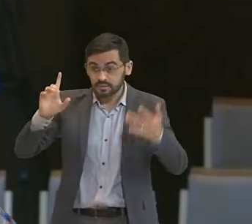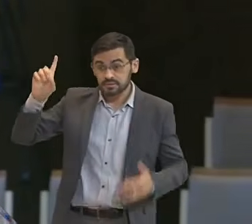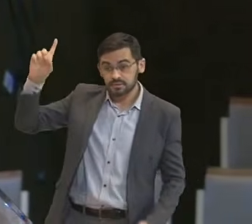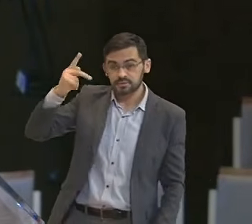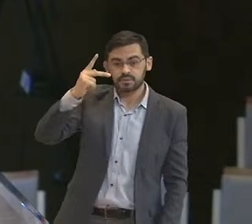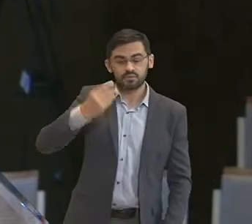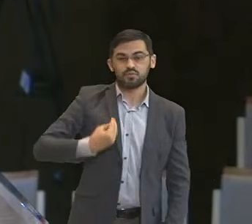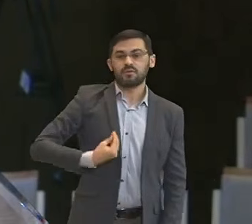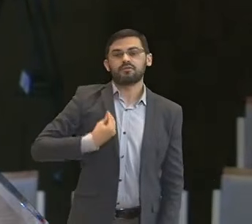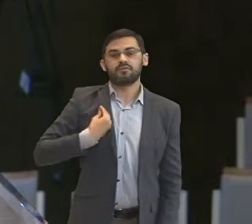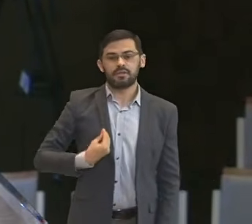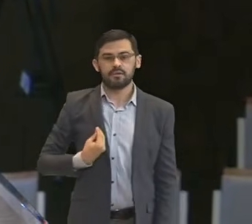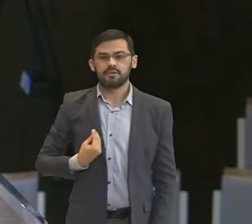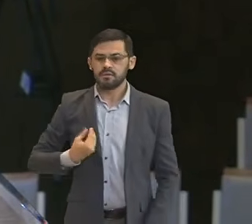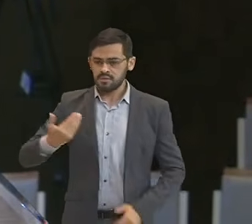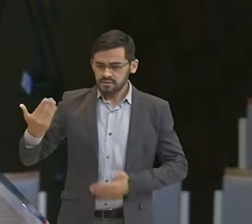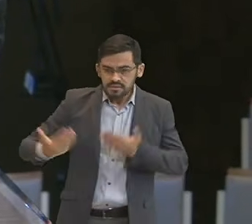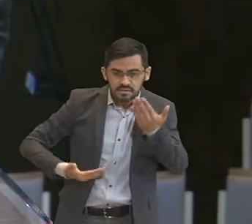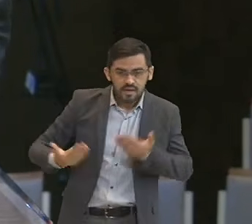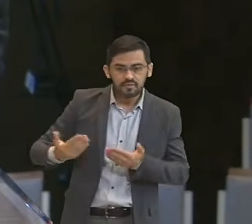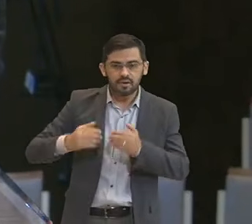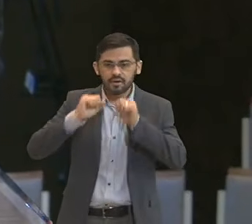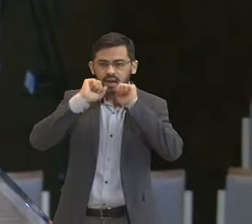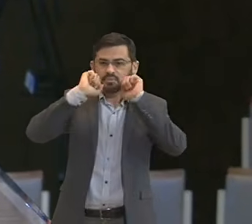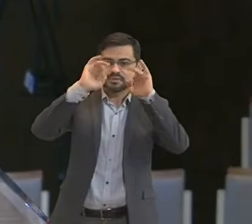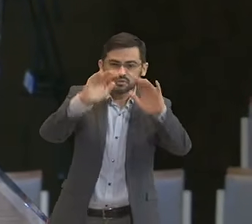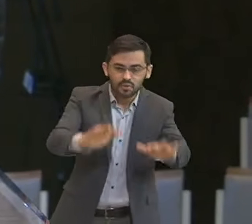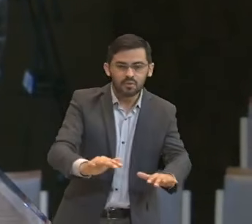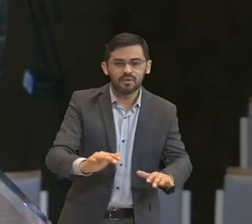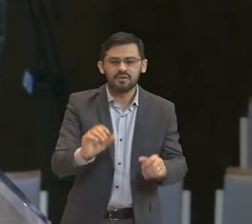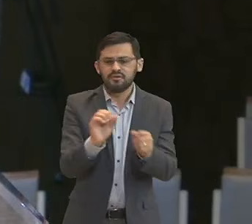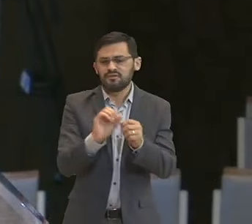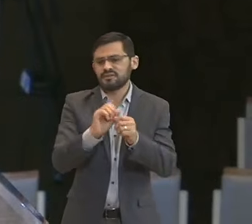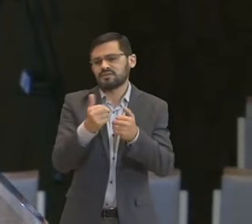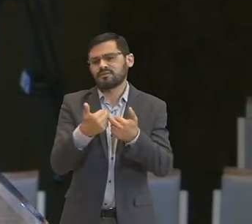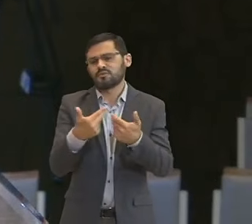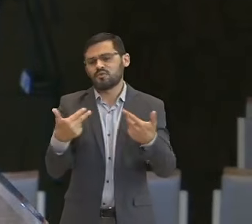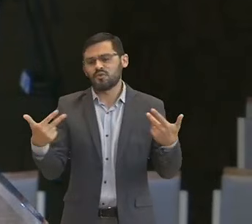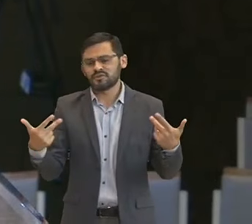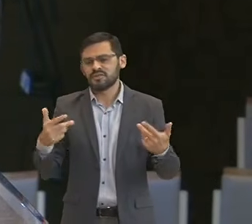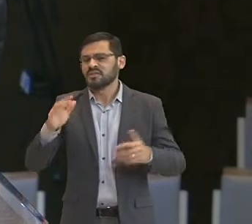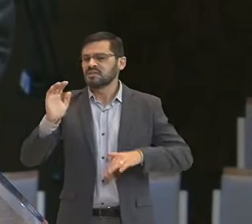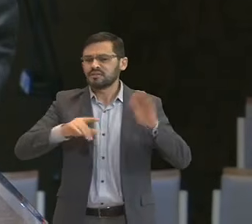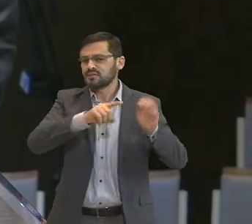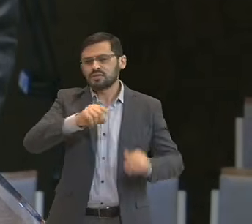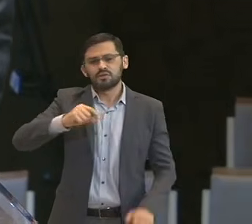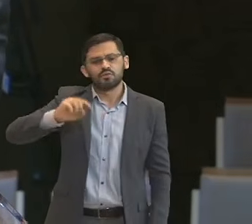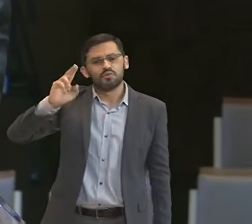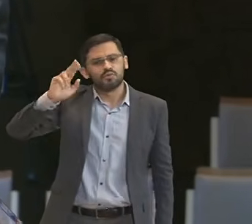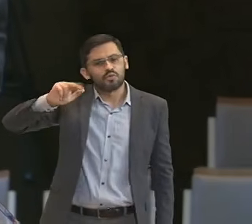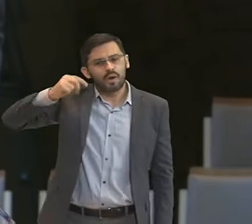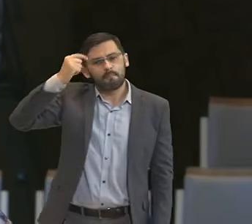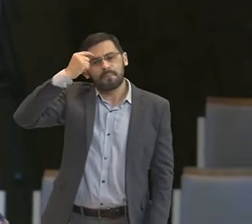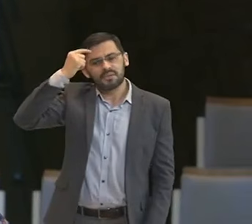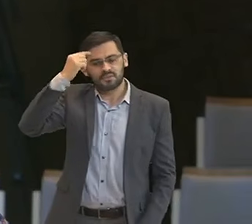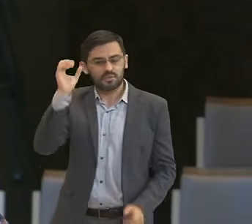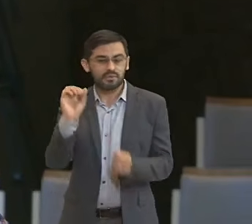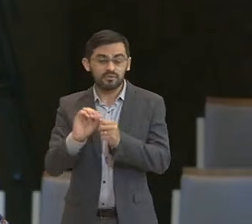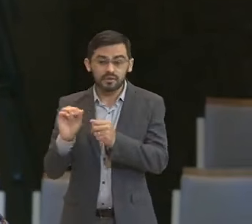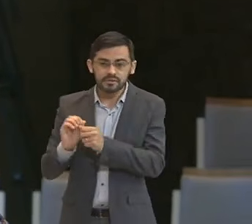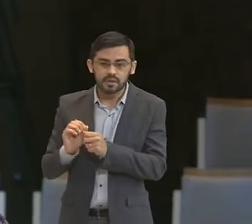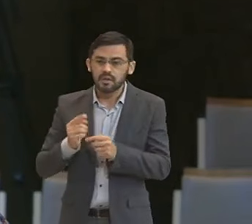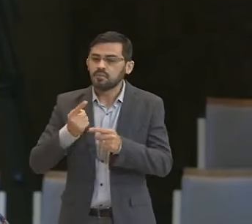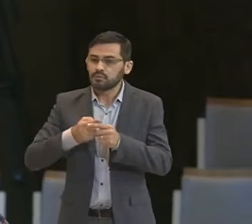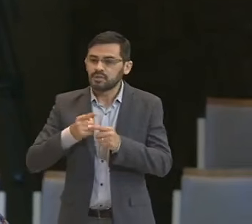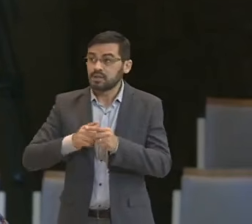sua vida, sirva, abençoe, faça coisas que talvez você nunca imaginou que pudesse fazer,